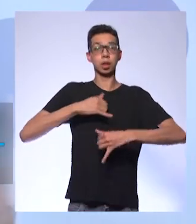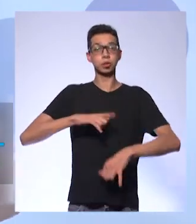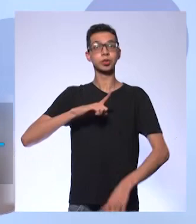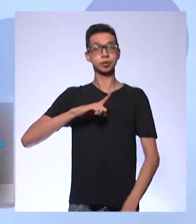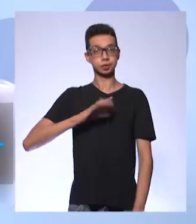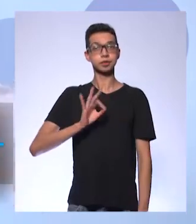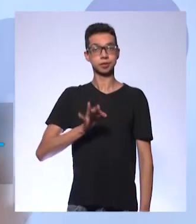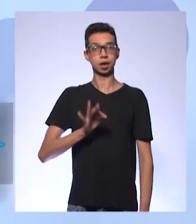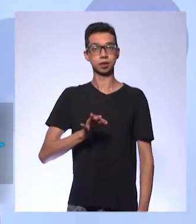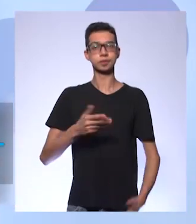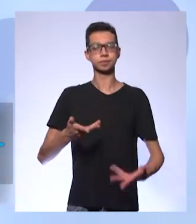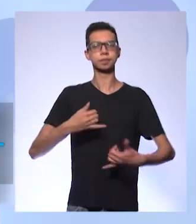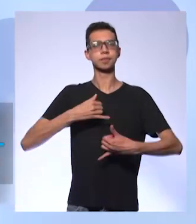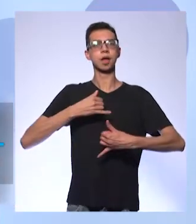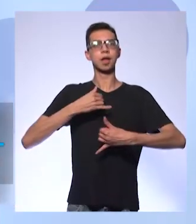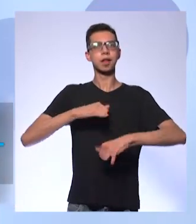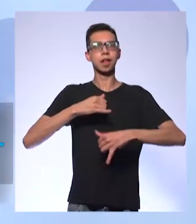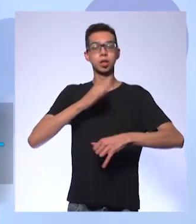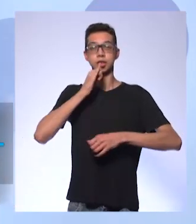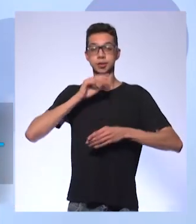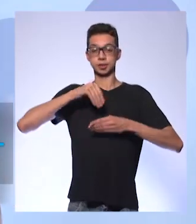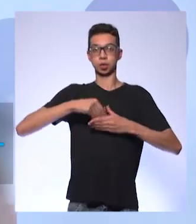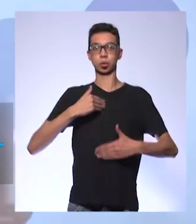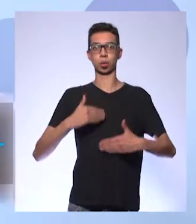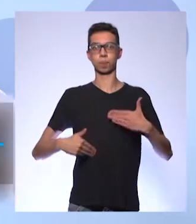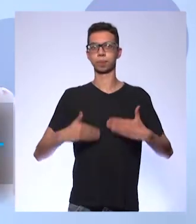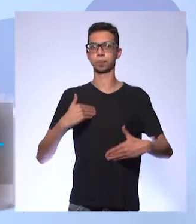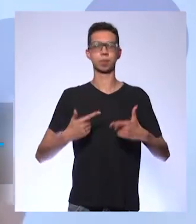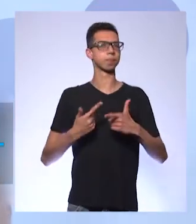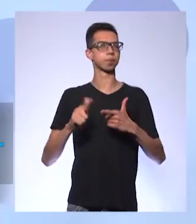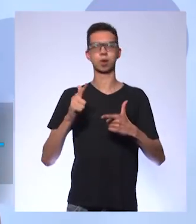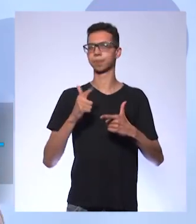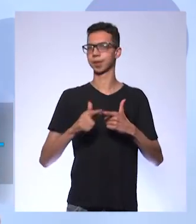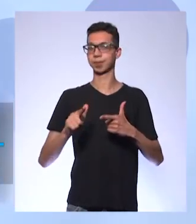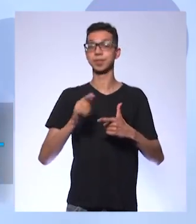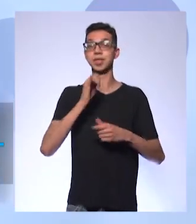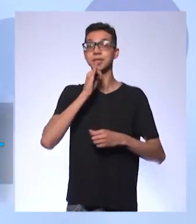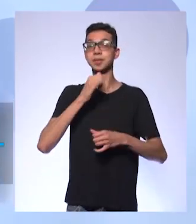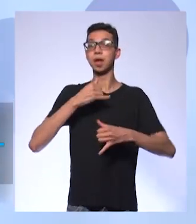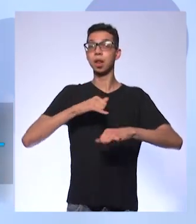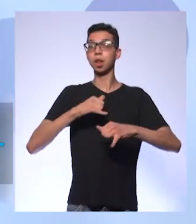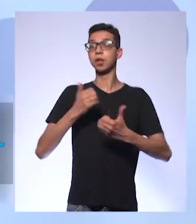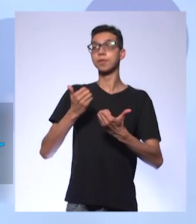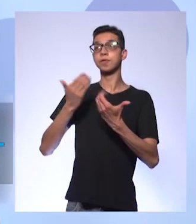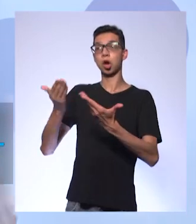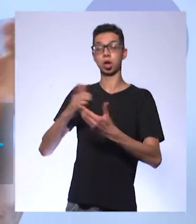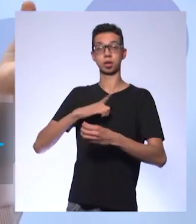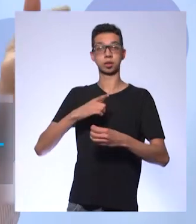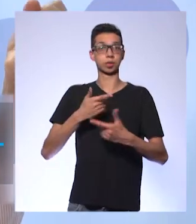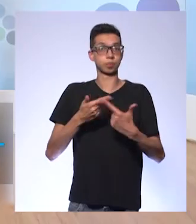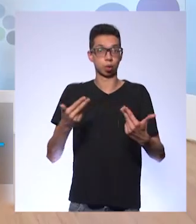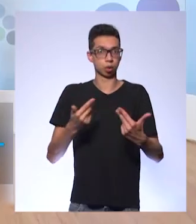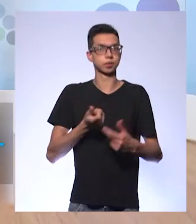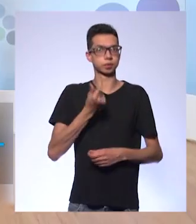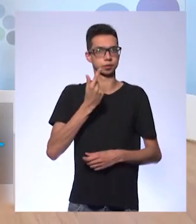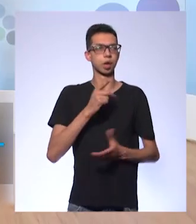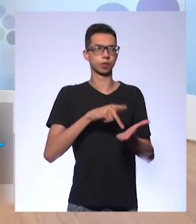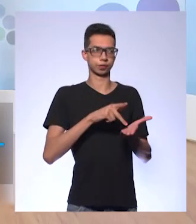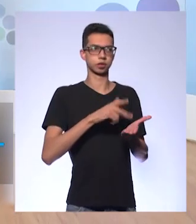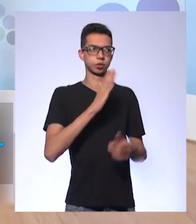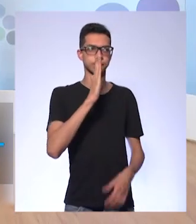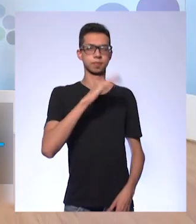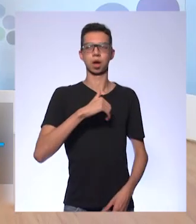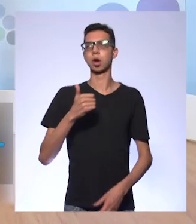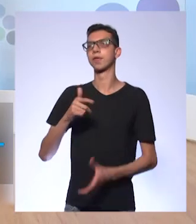as correntes elétricas do interior não nos faz mal, né? O Não, problema é quando chega uma corrente elétrica do exterior, né? Verdade. E tanto é que algumas pessoas